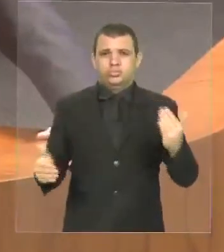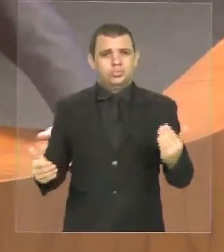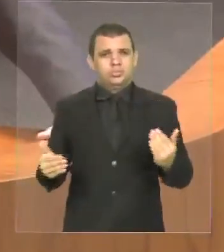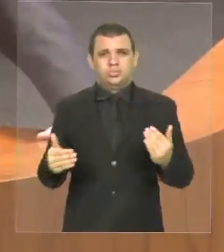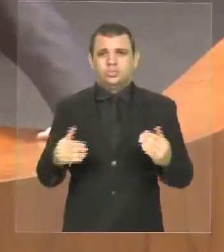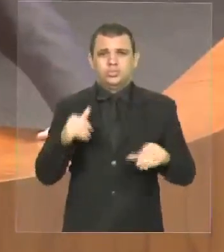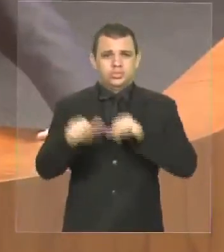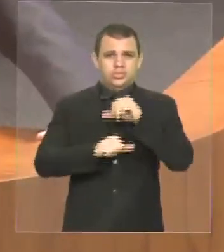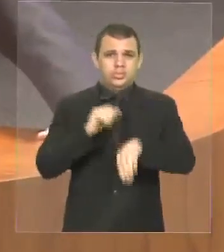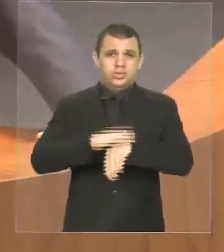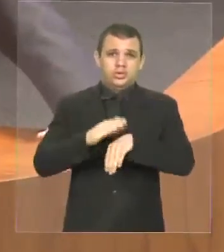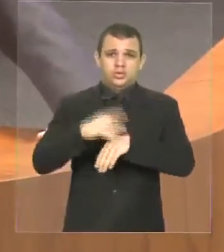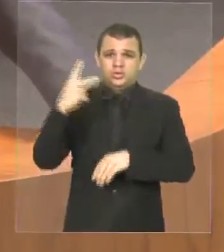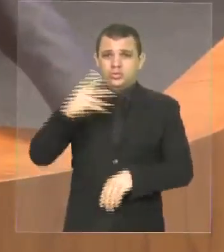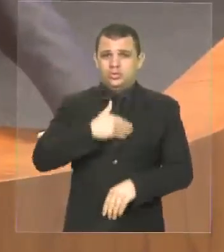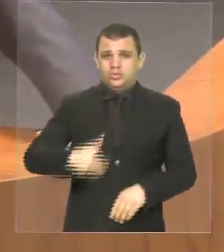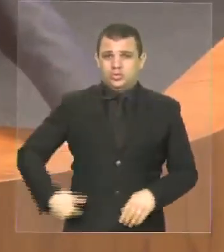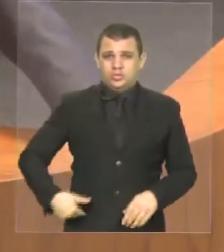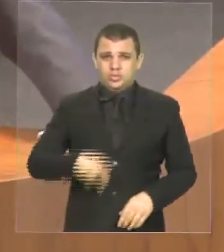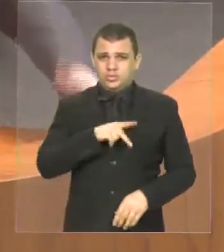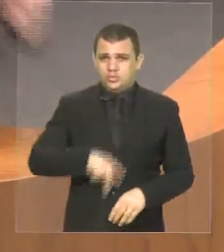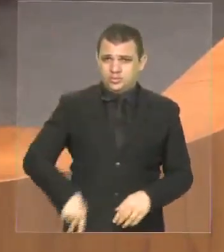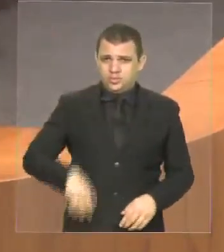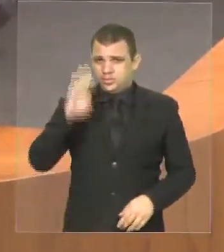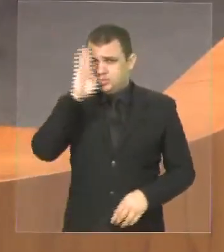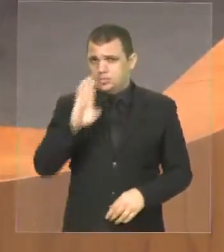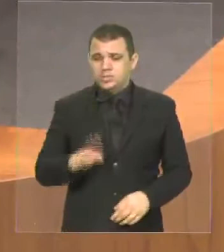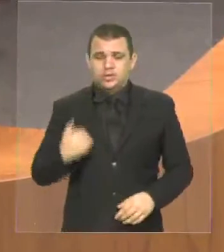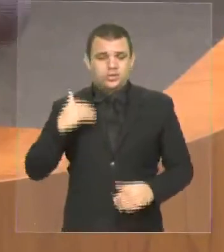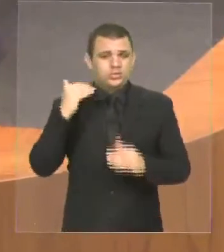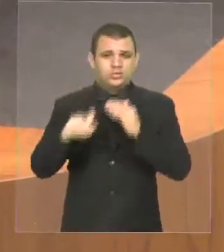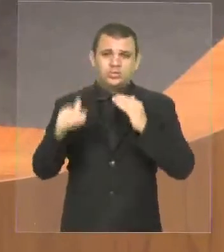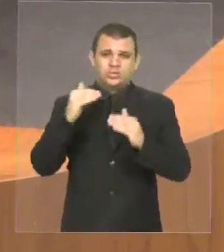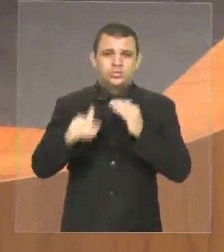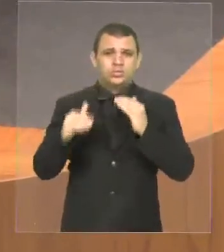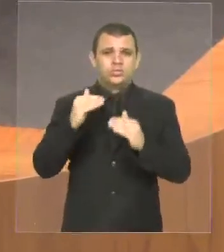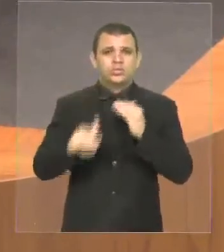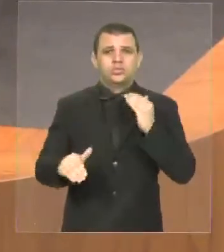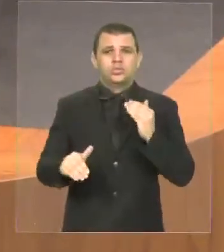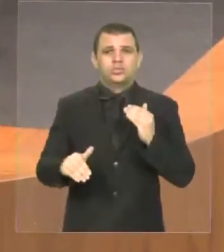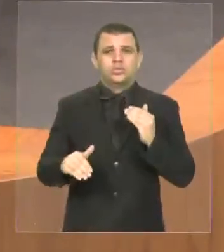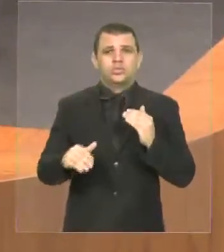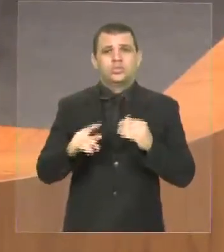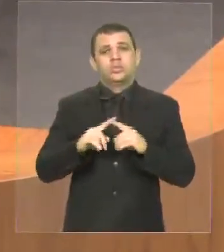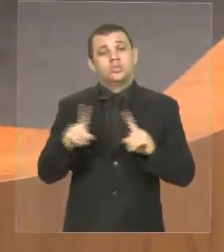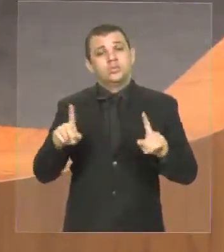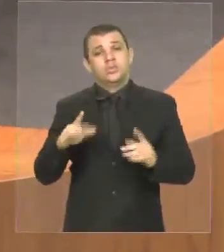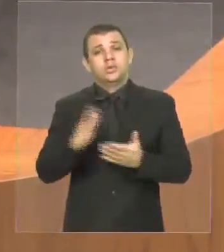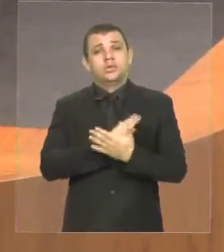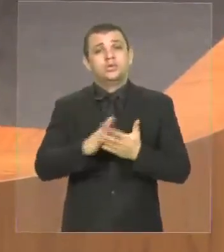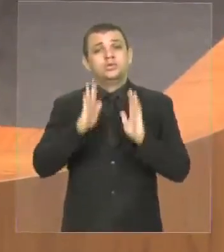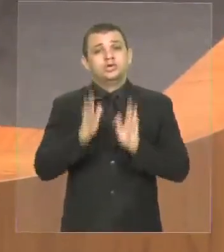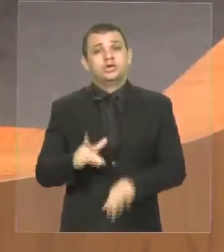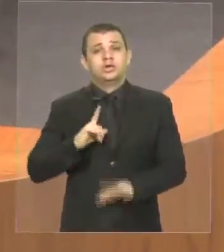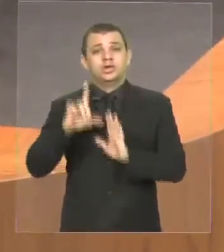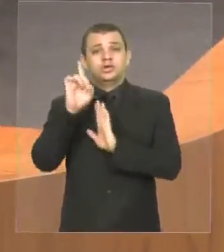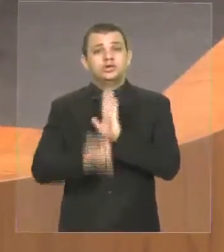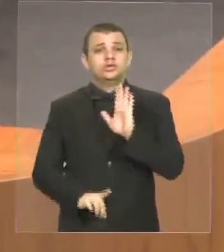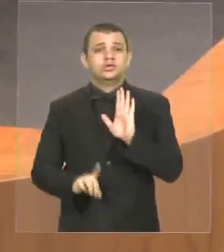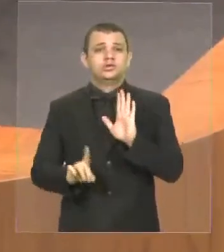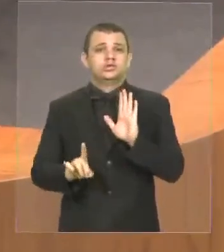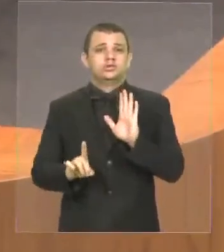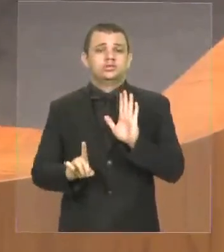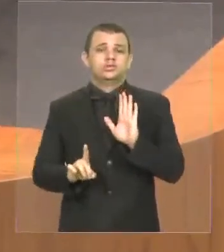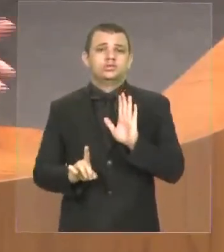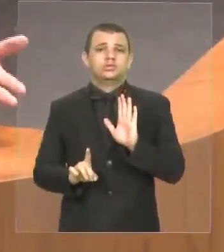com a maioria daqueles fatos, somente quem já tem o direito adquirido. Então, é muito